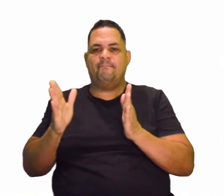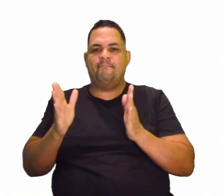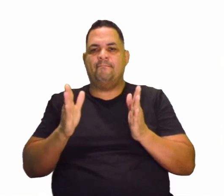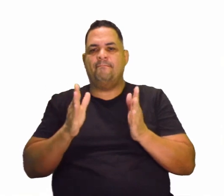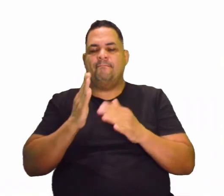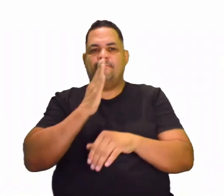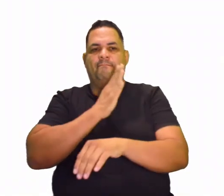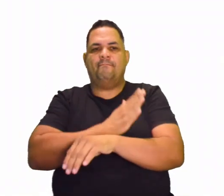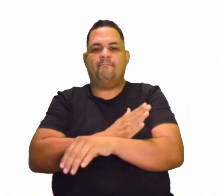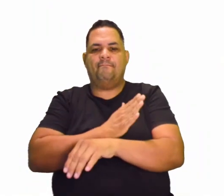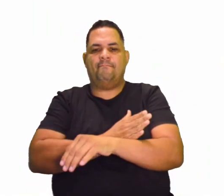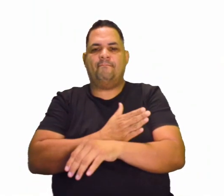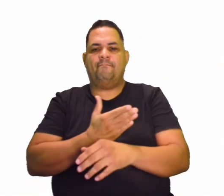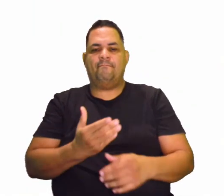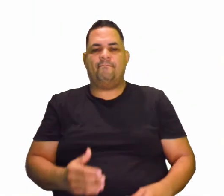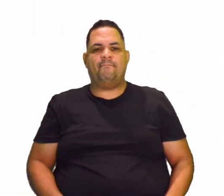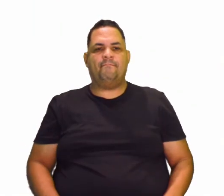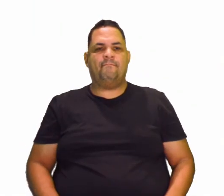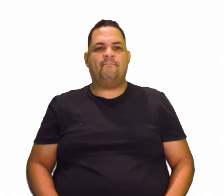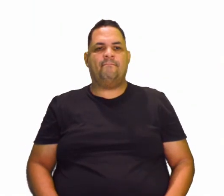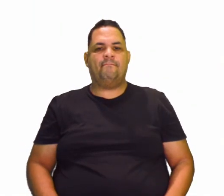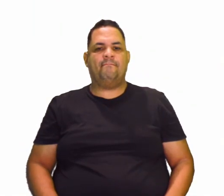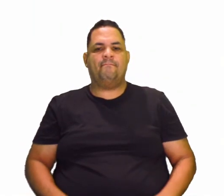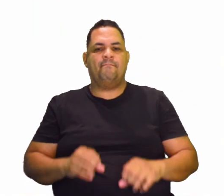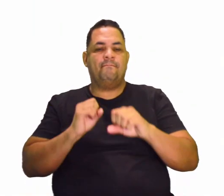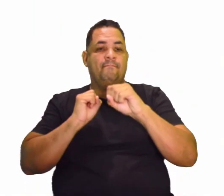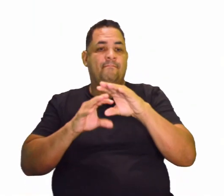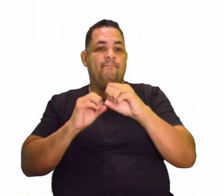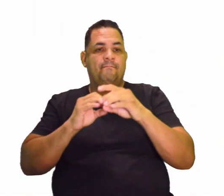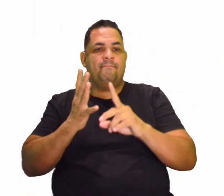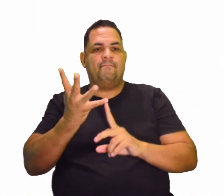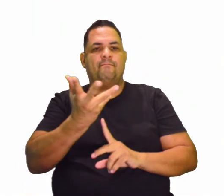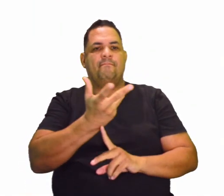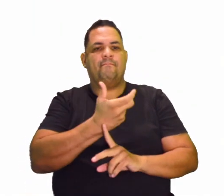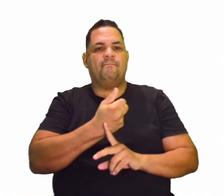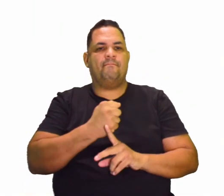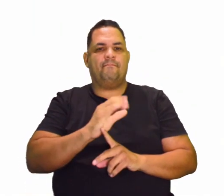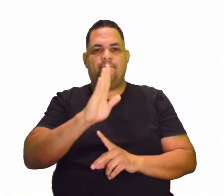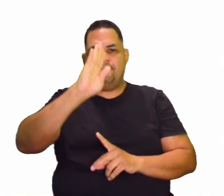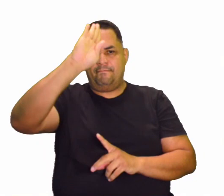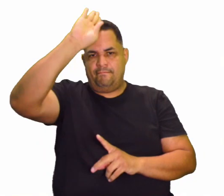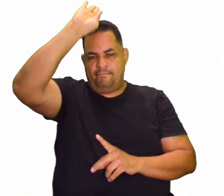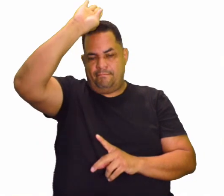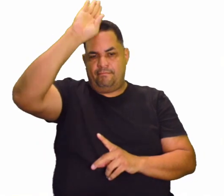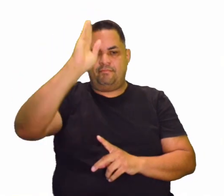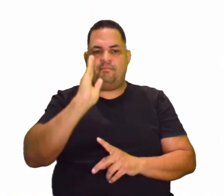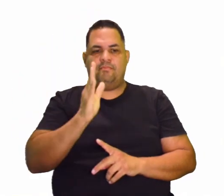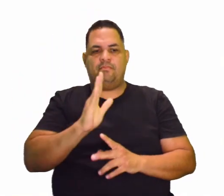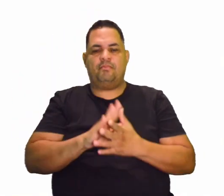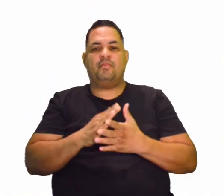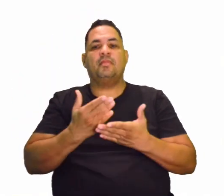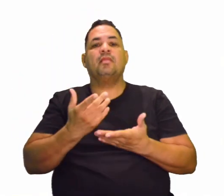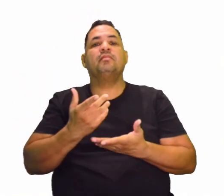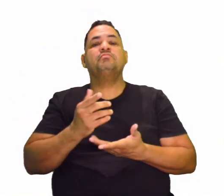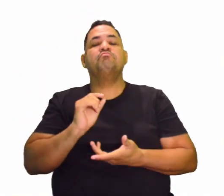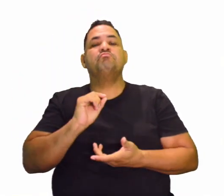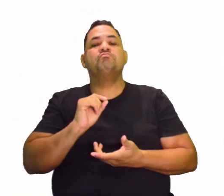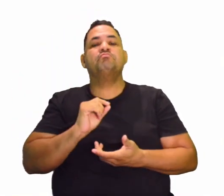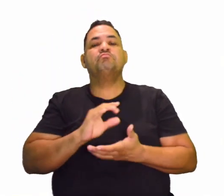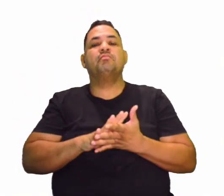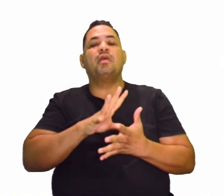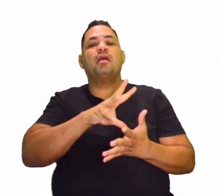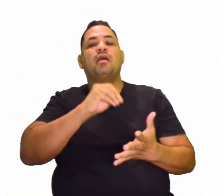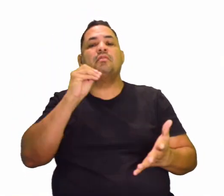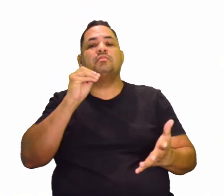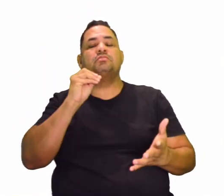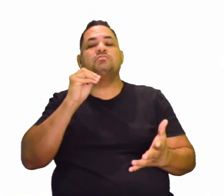mais ainda nesse período. E abordamos sobre a arte romana. E já fazemos essa pergunta inicial. É imitação da